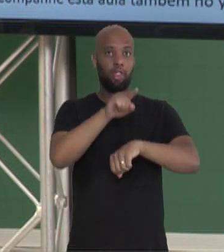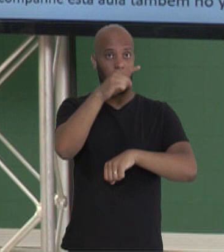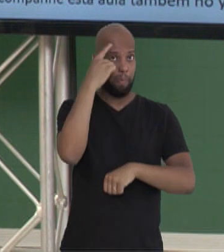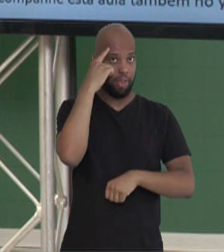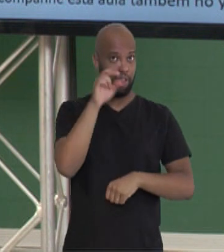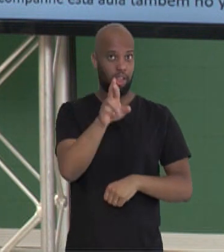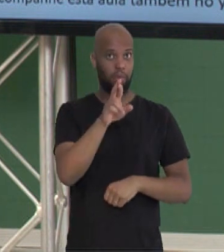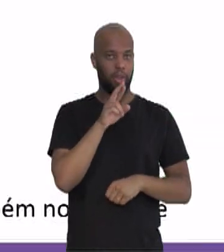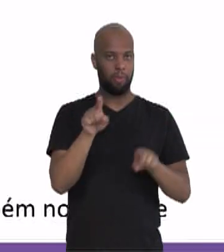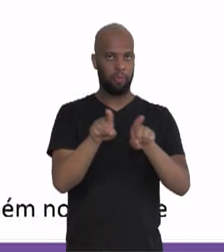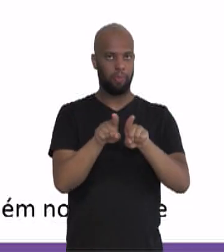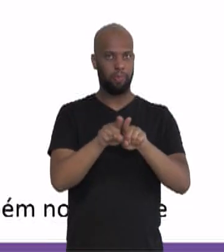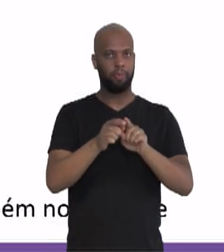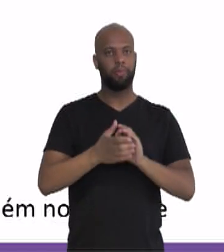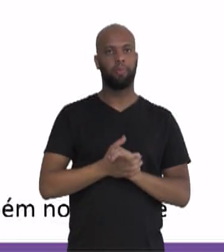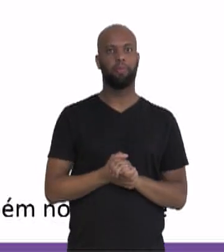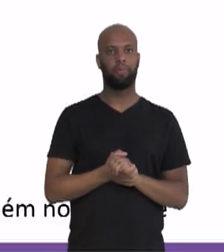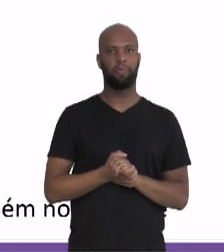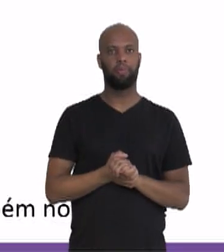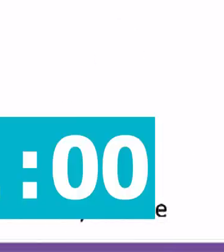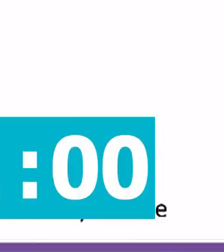vocês pensarem também.